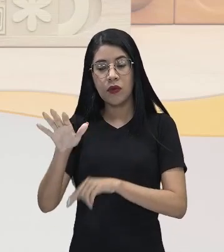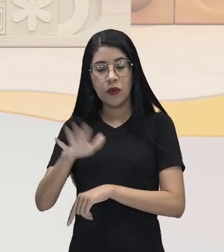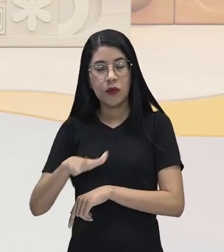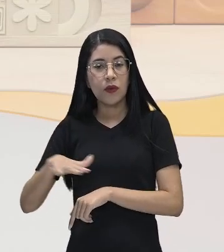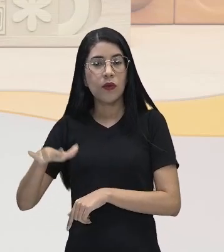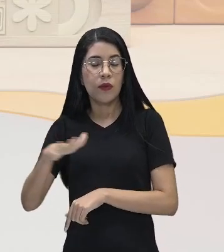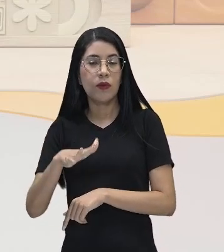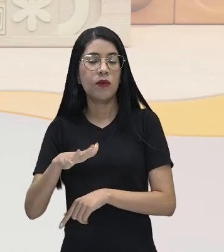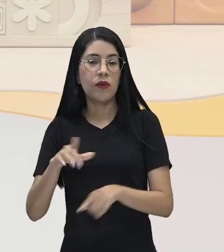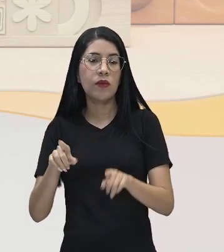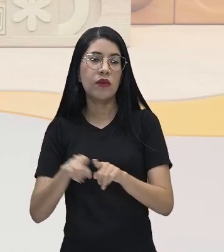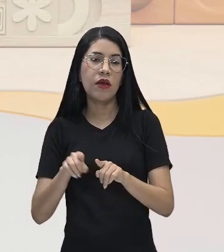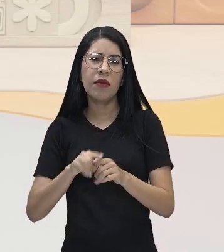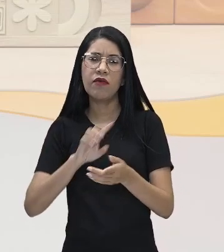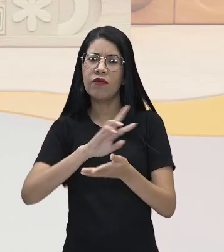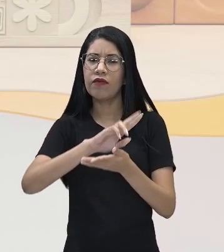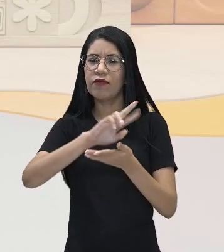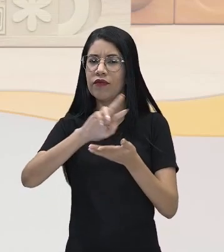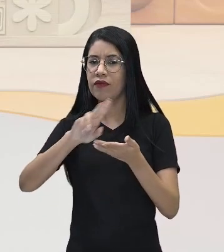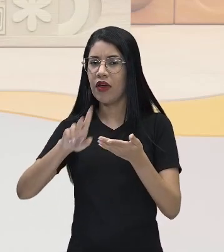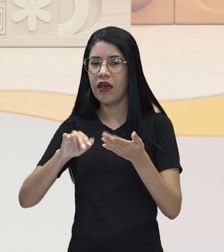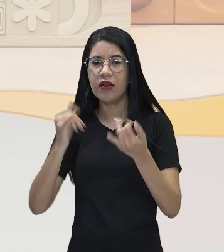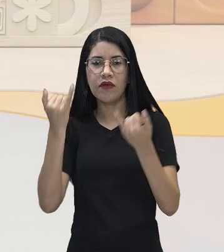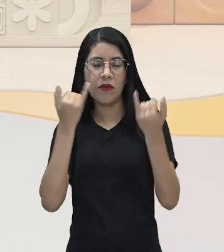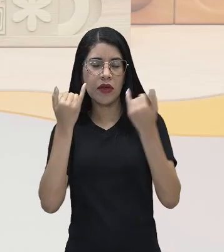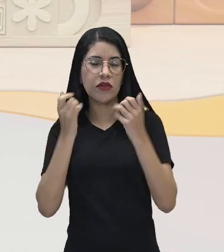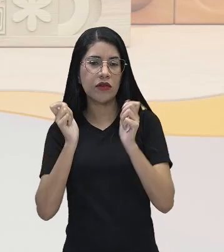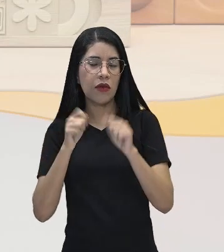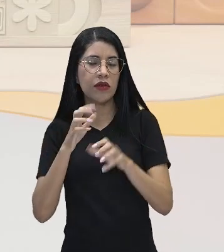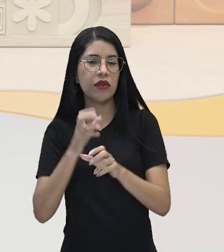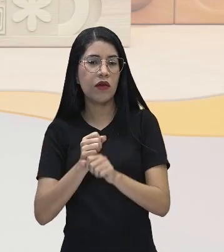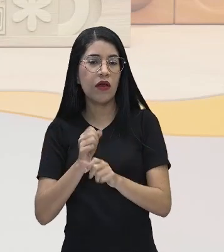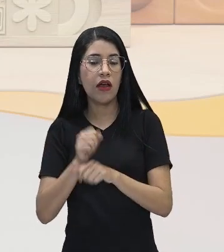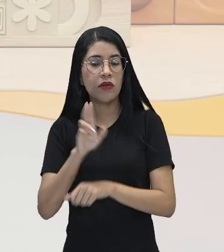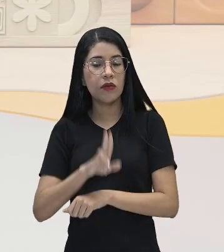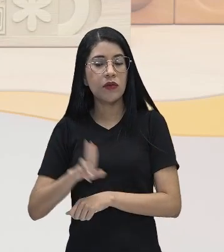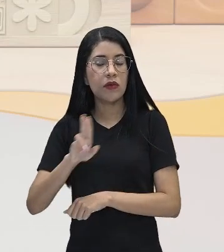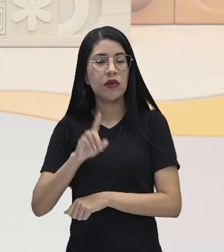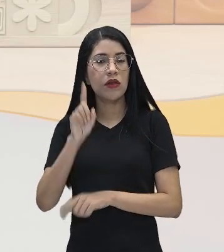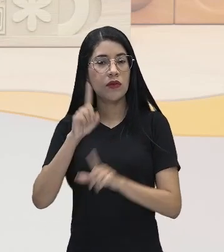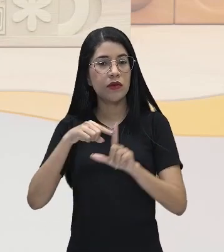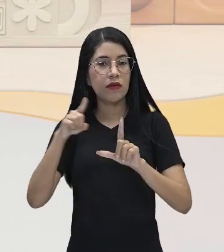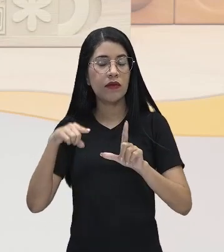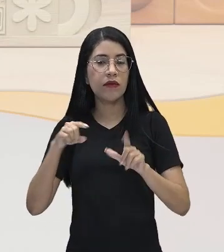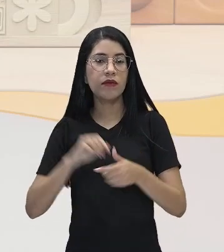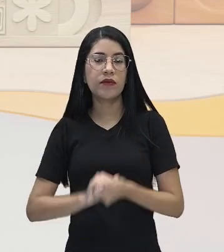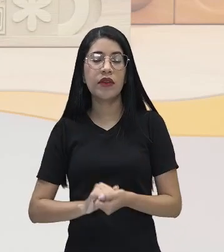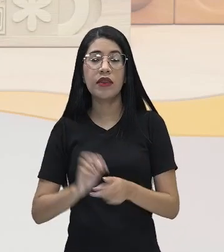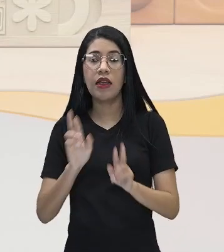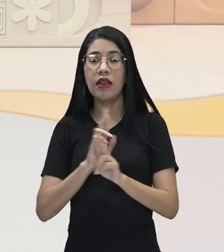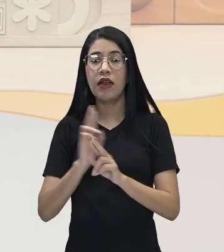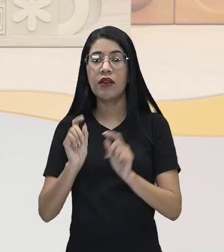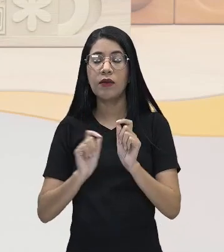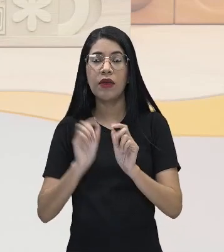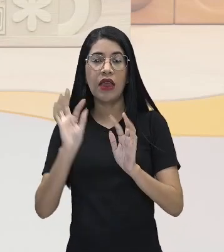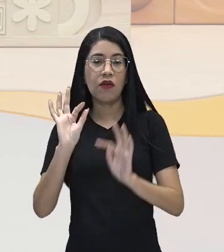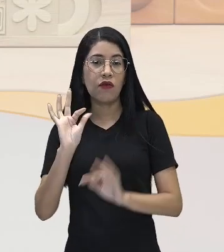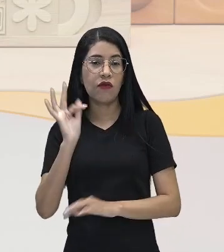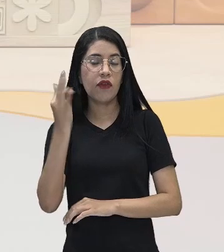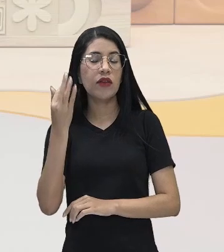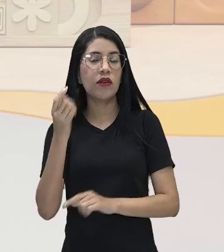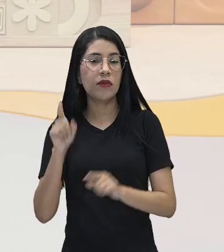e uma série de outras informações. Então, que estão relacionadas aos fenômenos, que possam